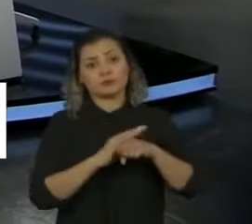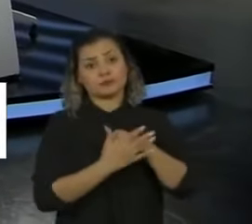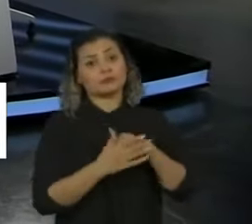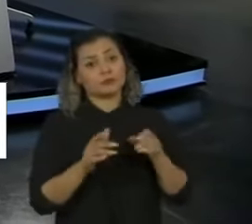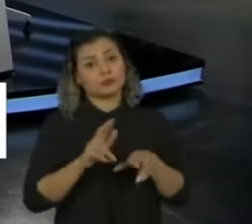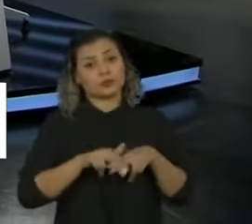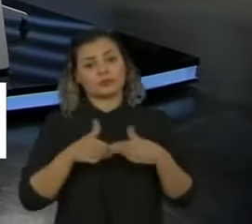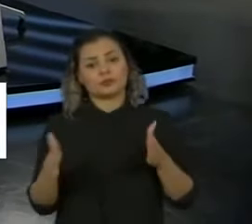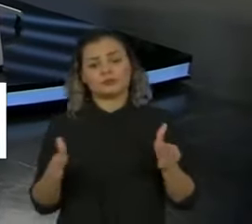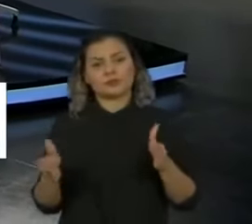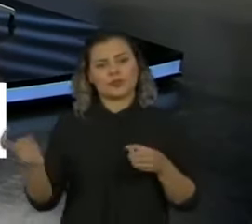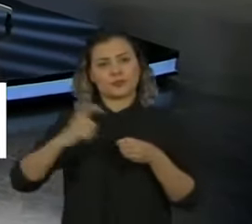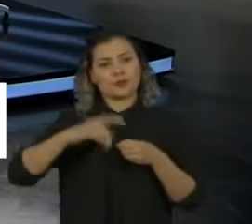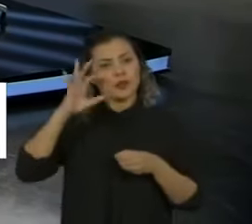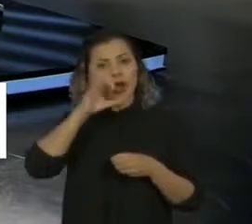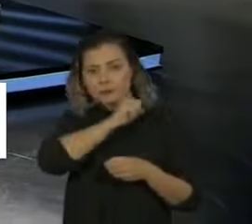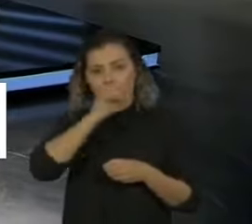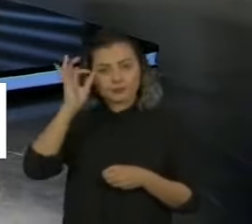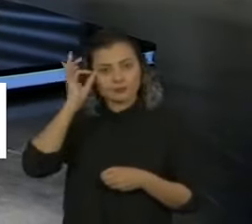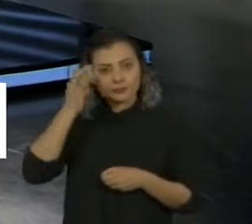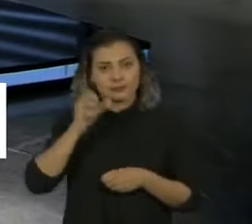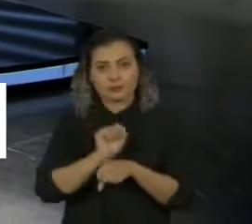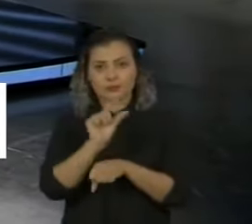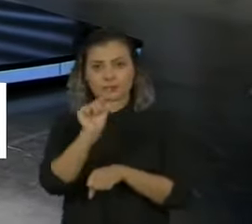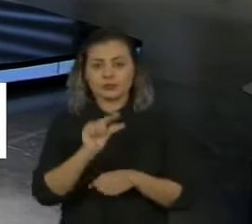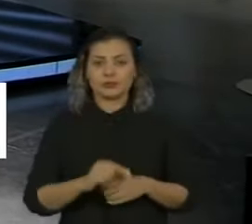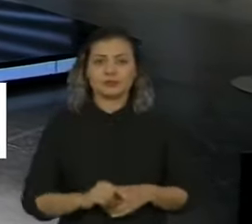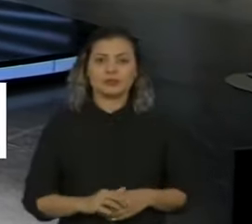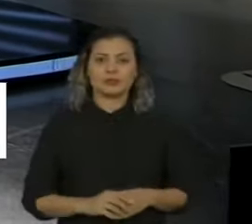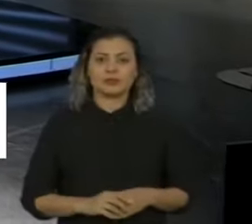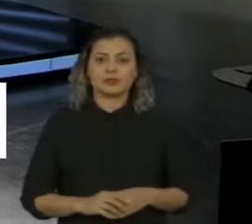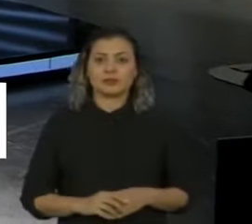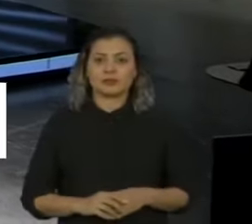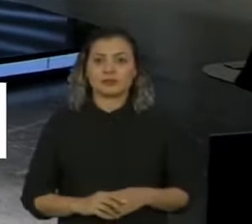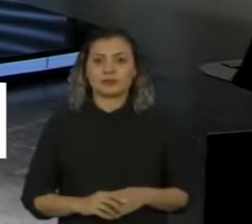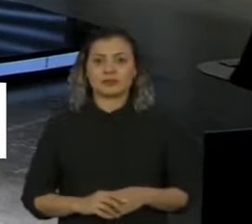Covid-19. Nós voltamos já já, não saia daí.